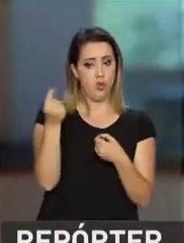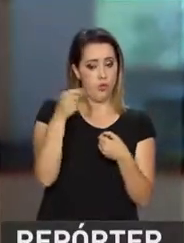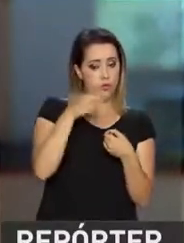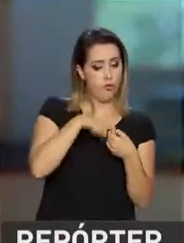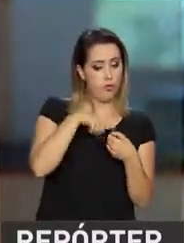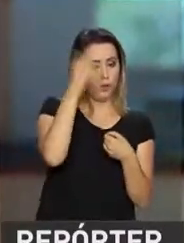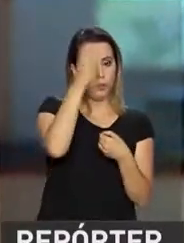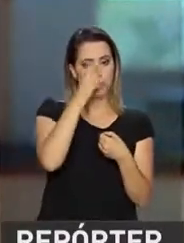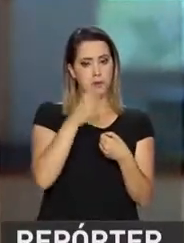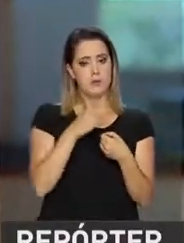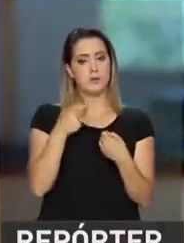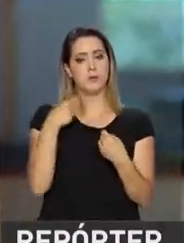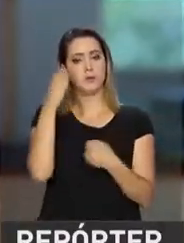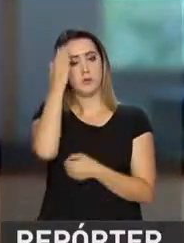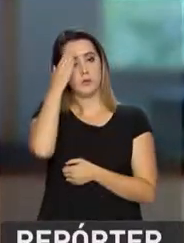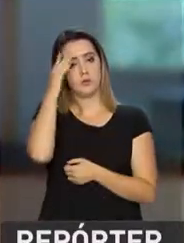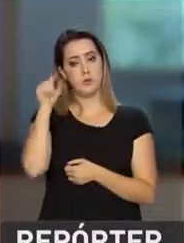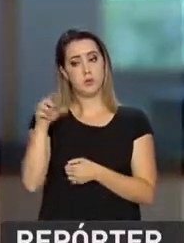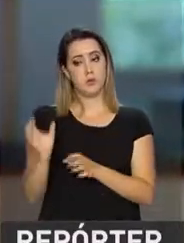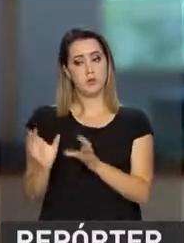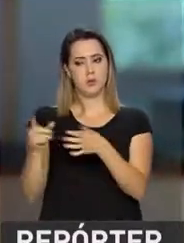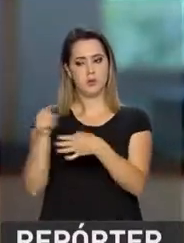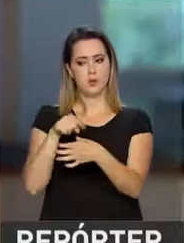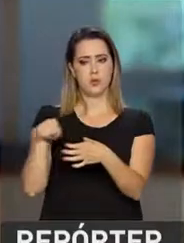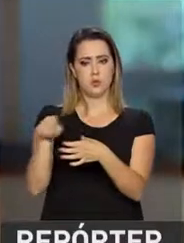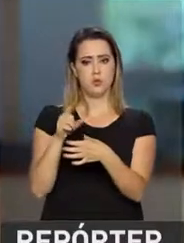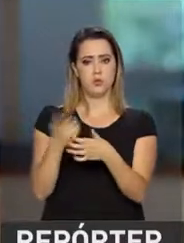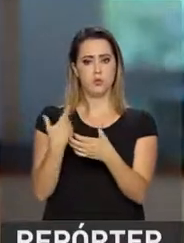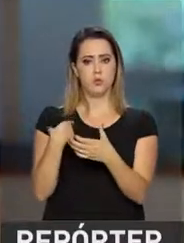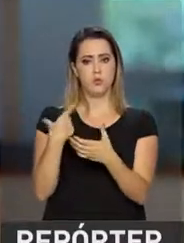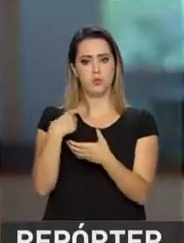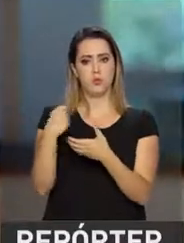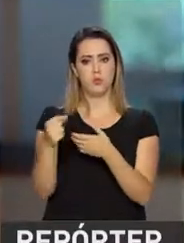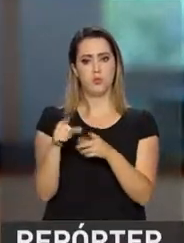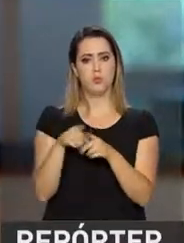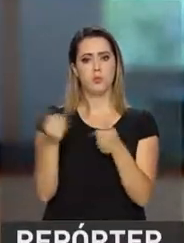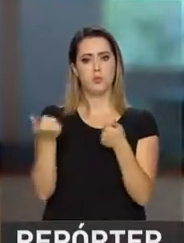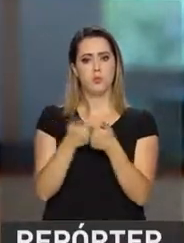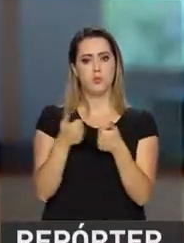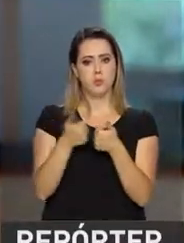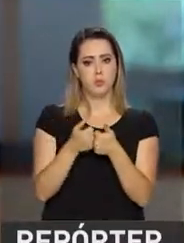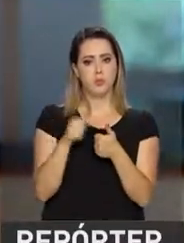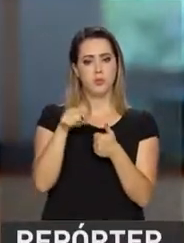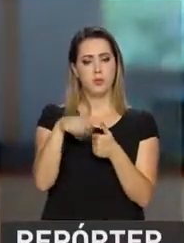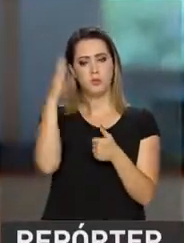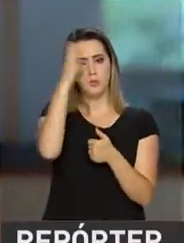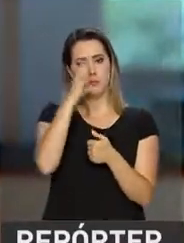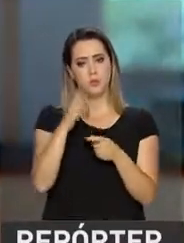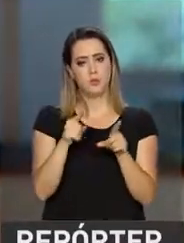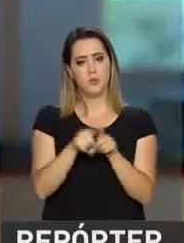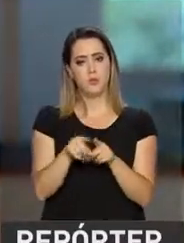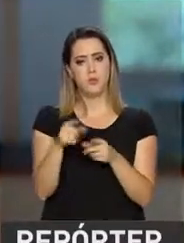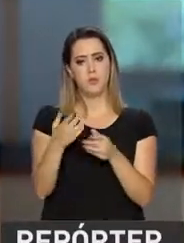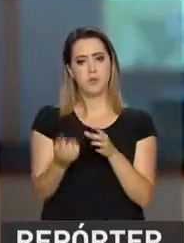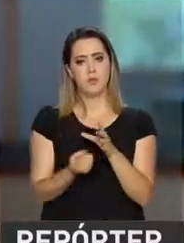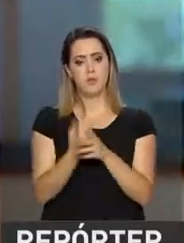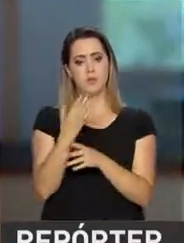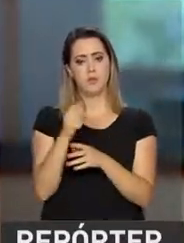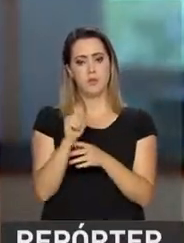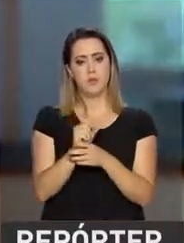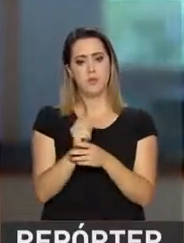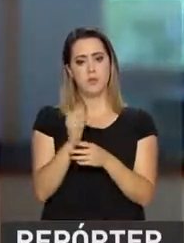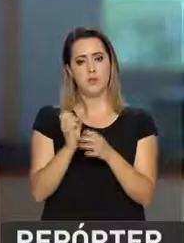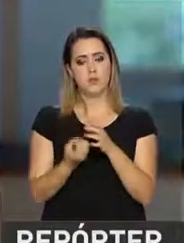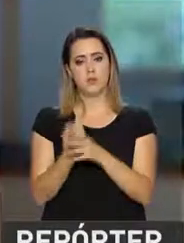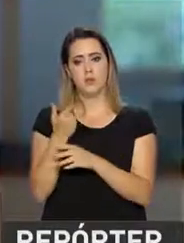porque nós sabemos que essa geração de imigrantes ainda está muito próxima do Brasil. Eles empreendem